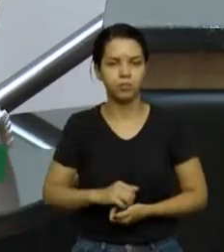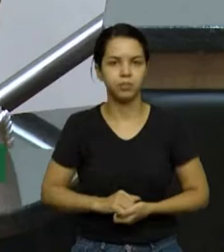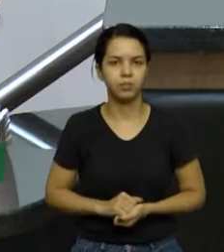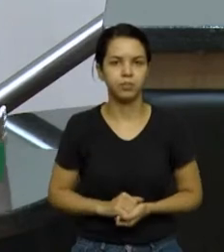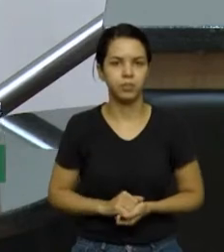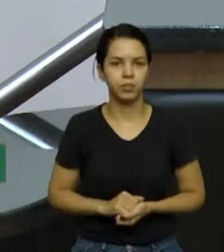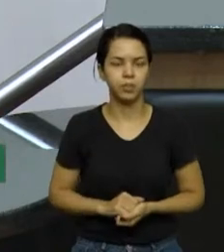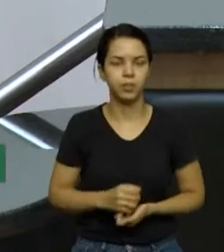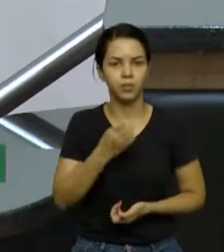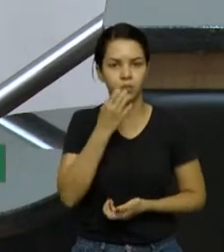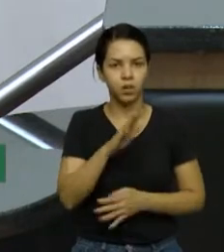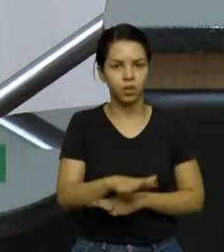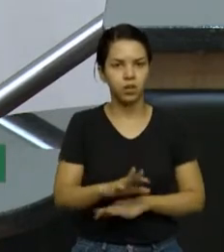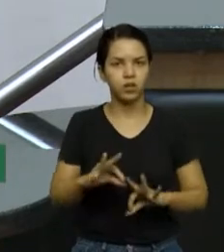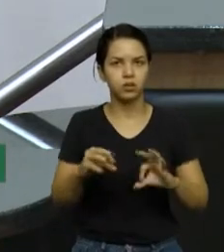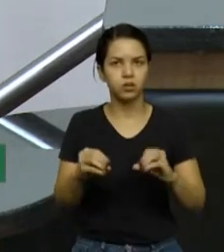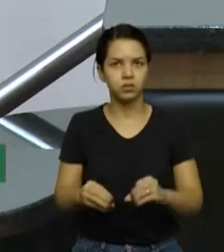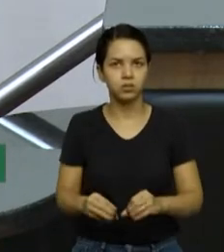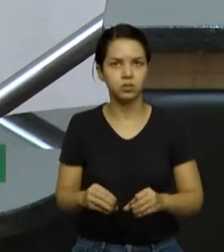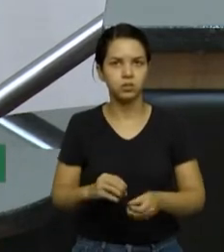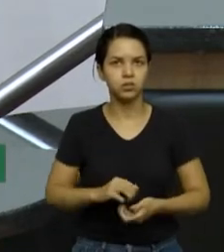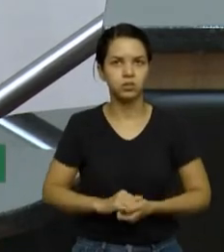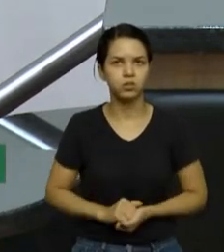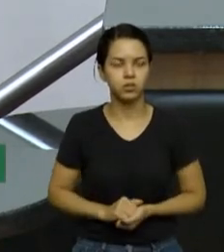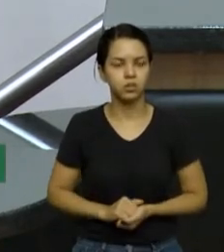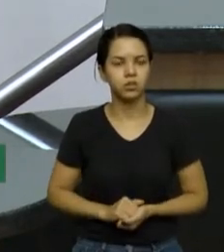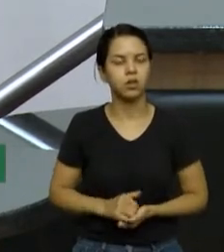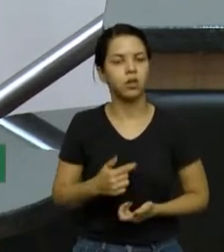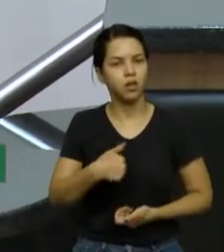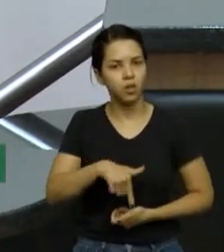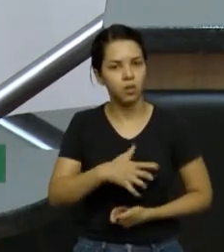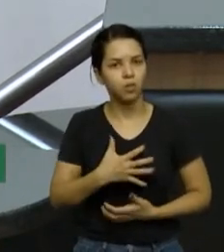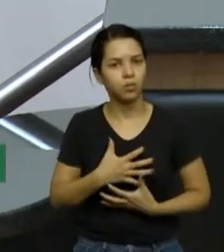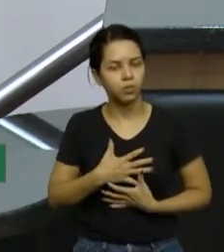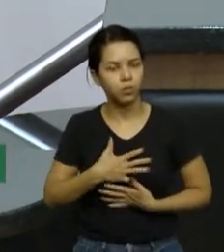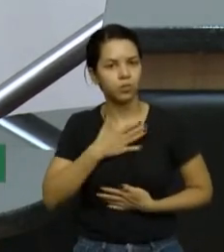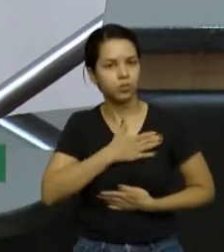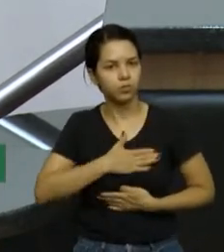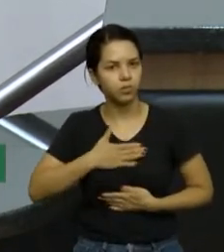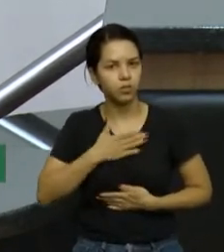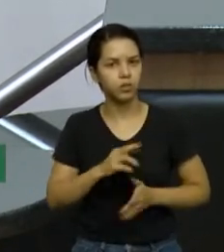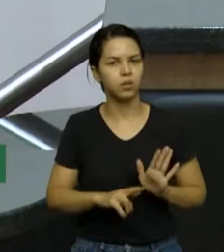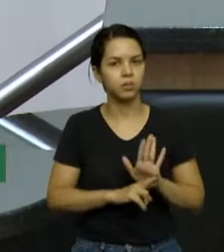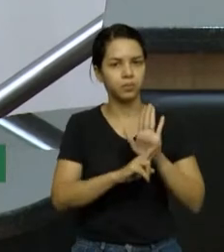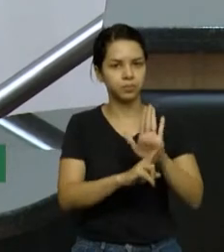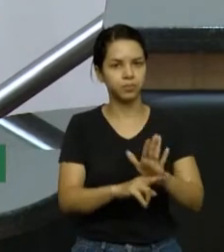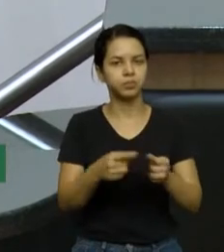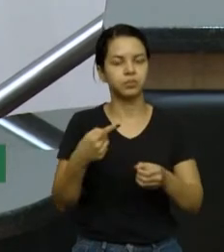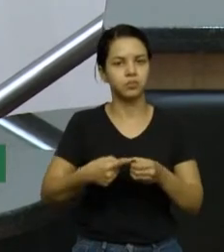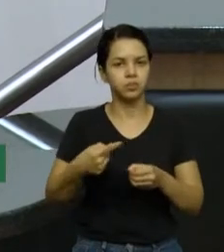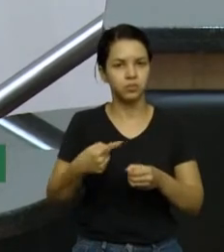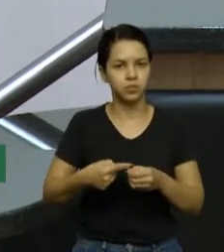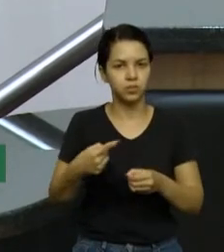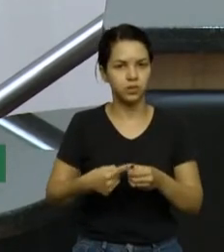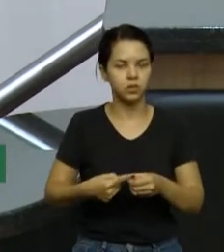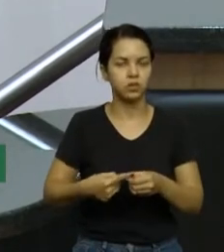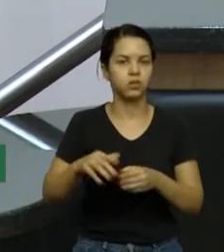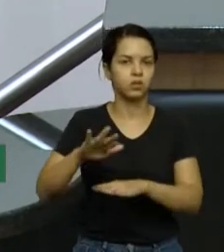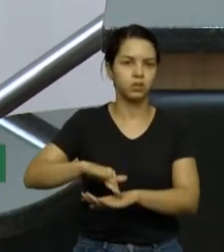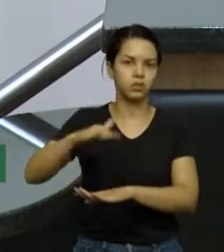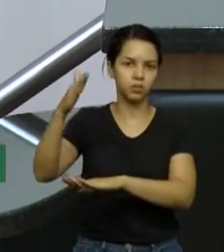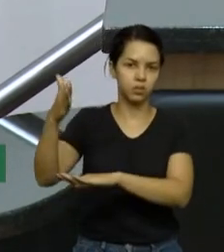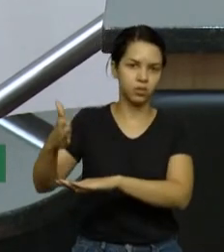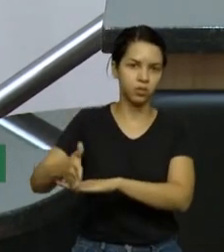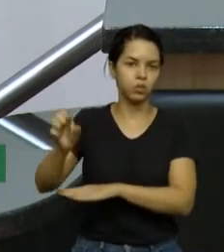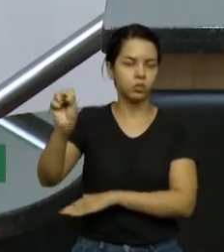Boa tarde a todos. É com imenso prazer que estou aqui representando o nosso município, que ele fica localizado no Planalto Sul Catarinense,